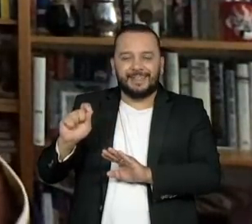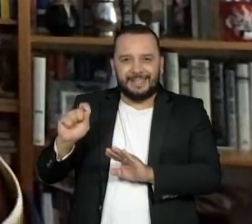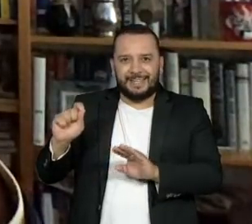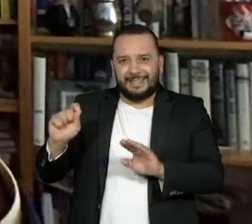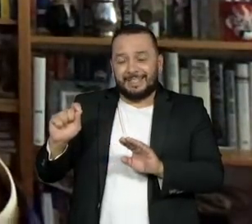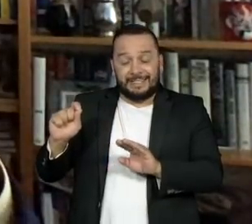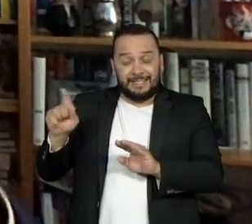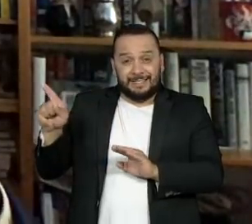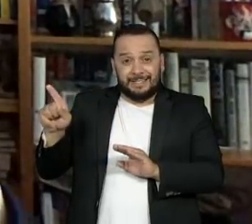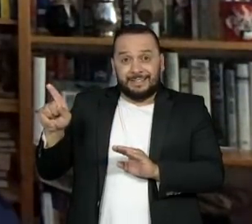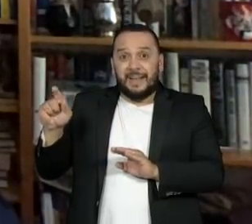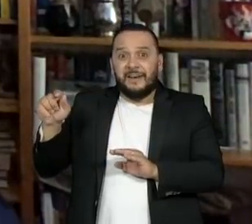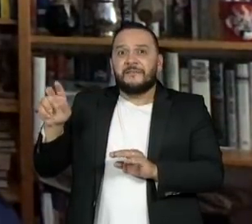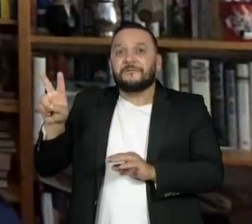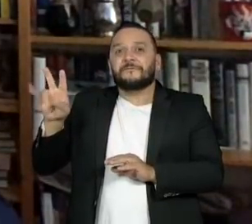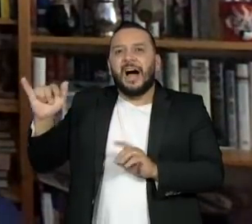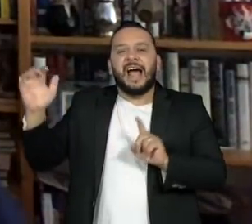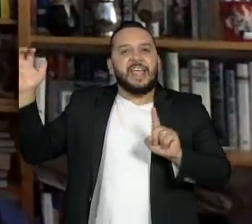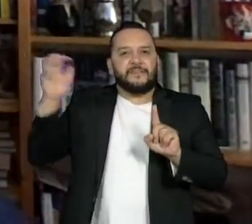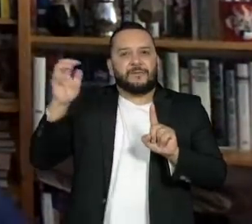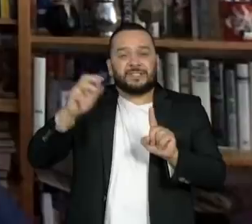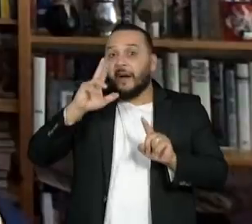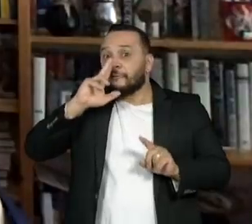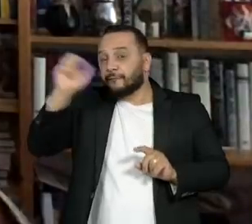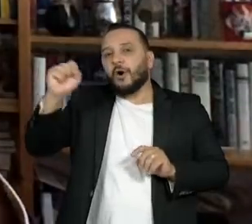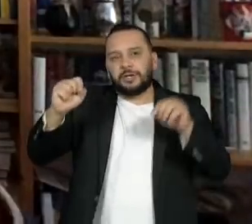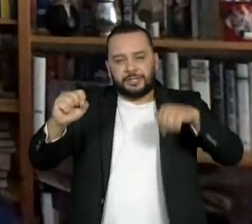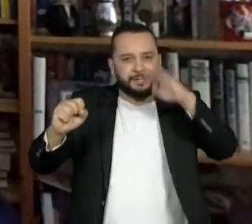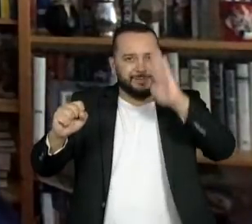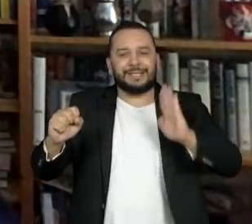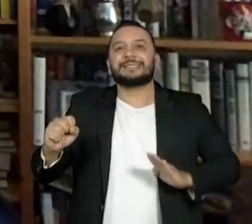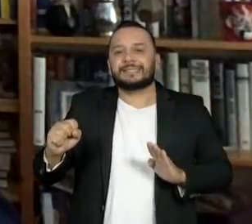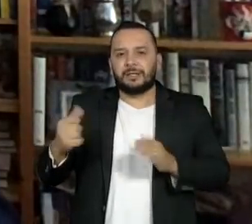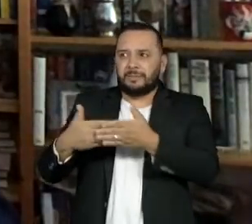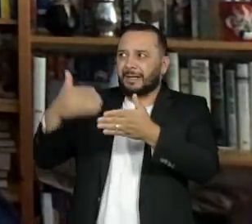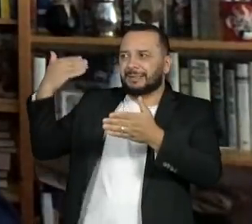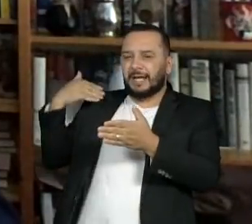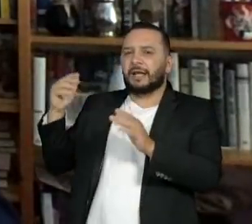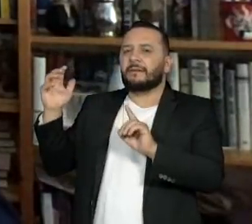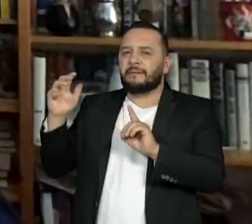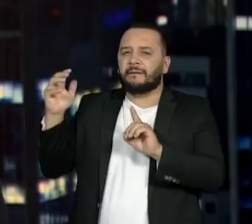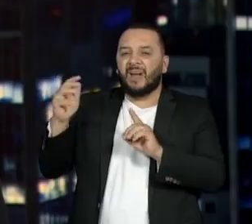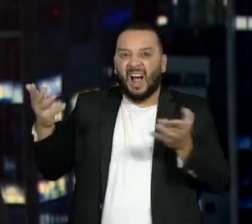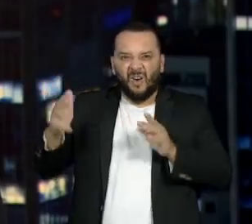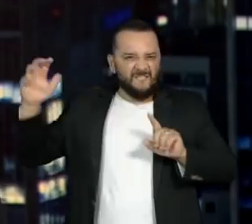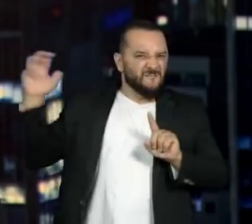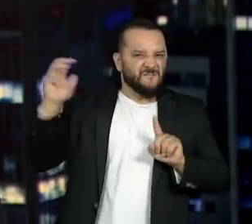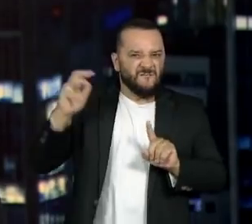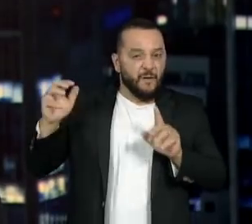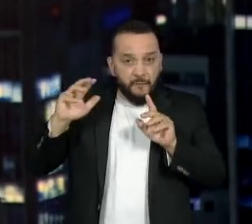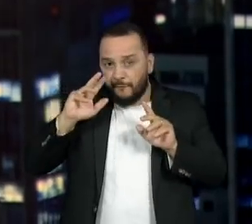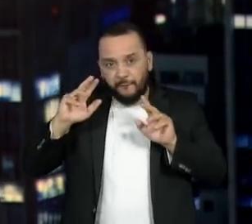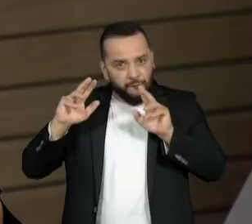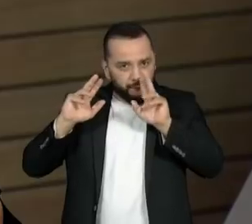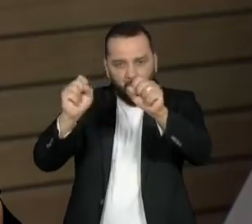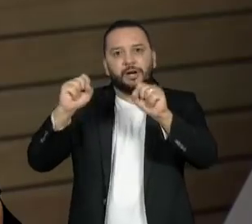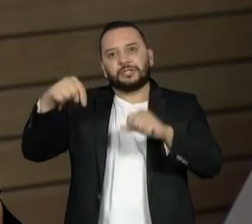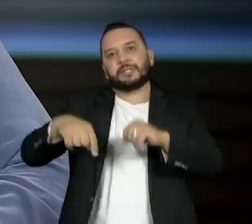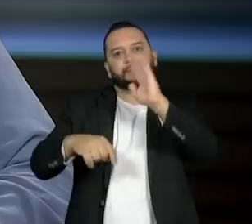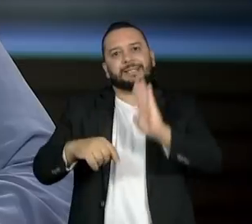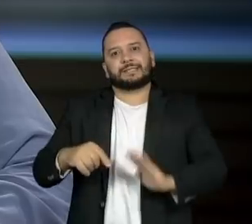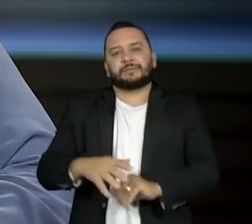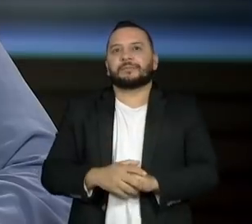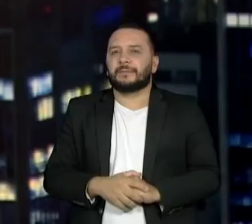impacto na política brasileira vai ser tão forte como nesse caso. Olá, Patrícia. Olá,